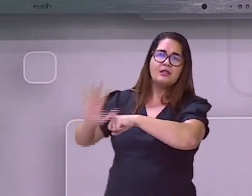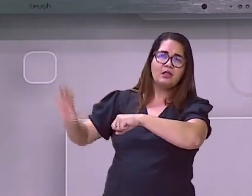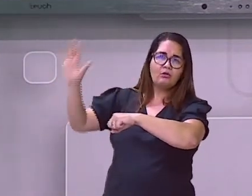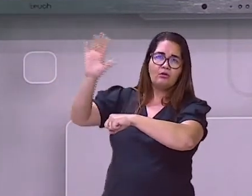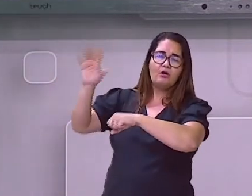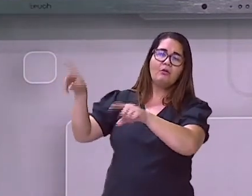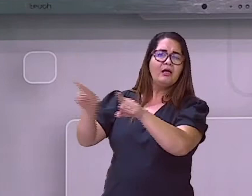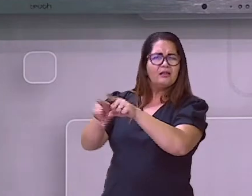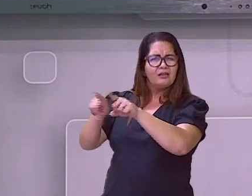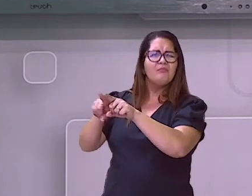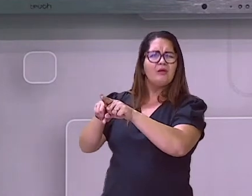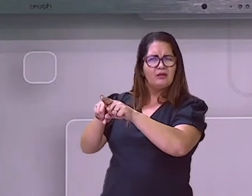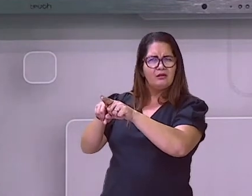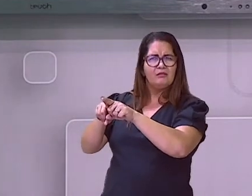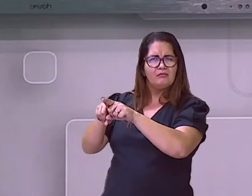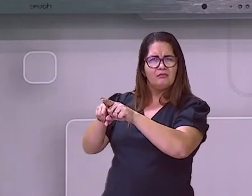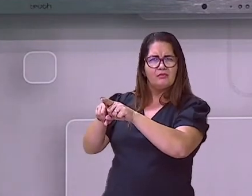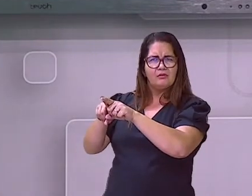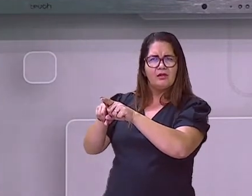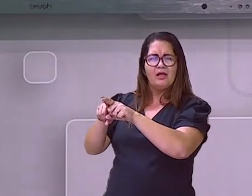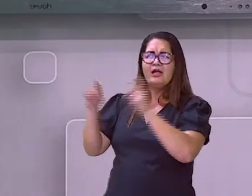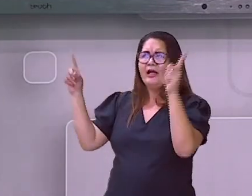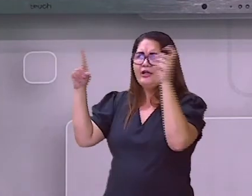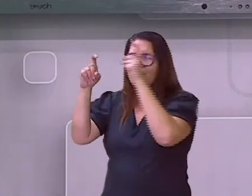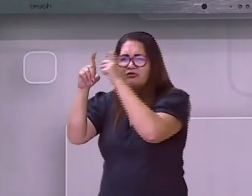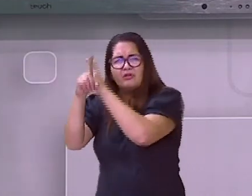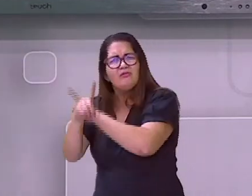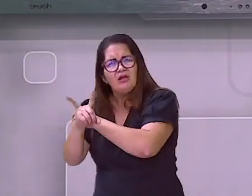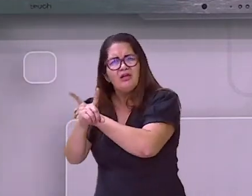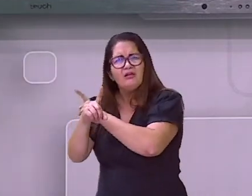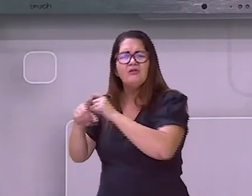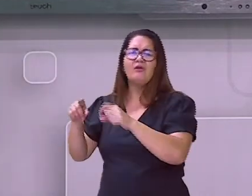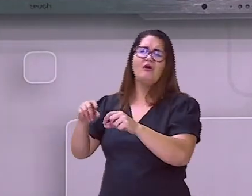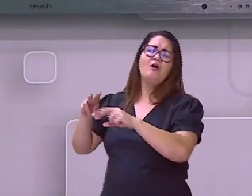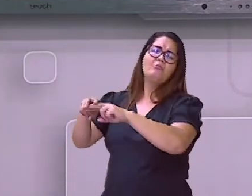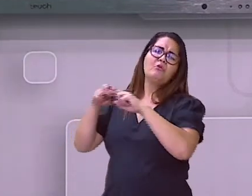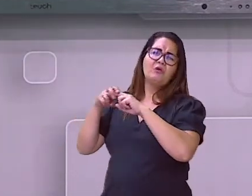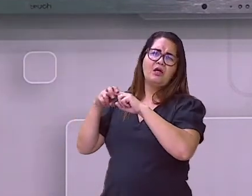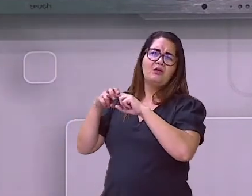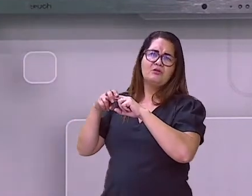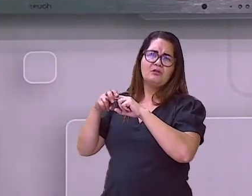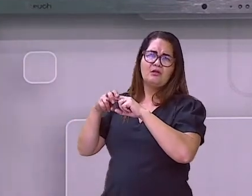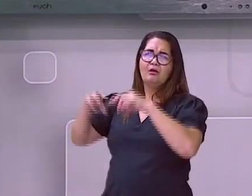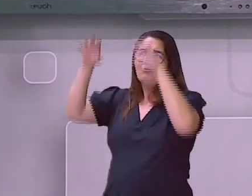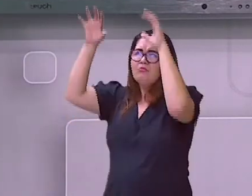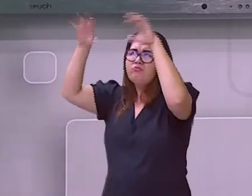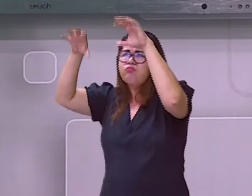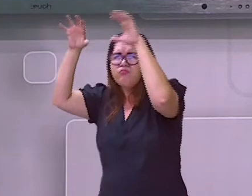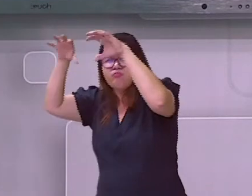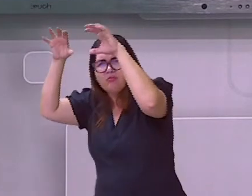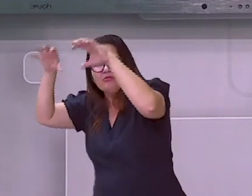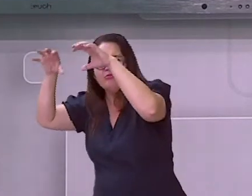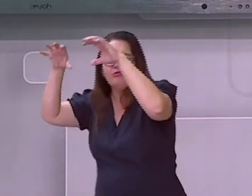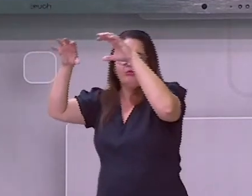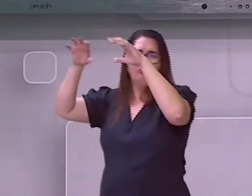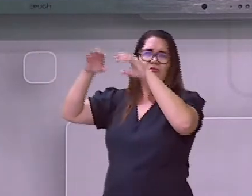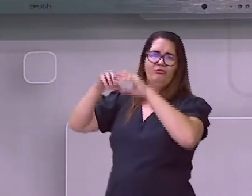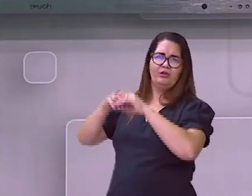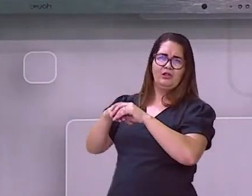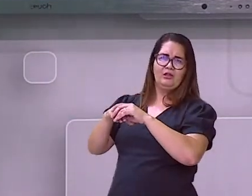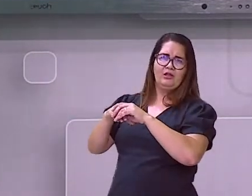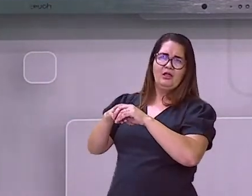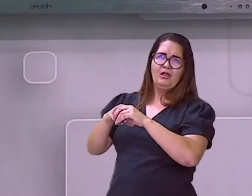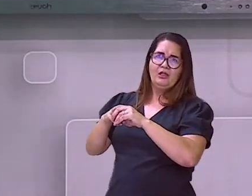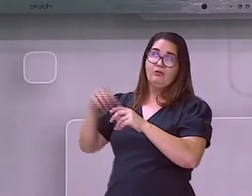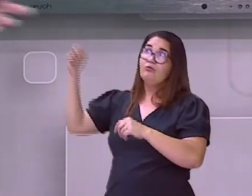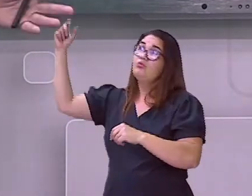a dependência do sol, da chuva, do clima é total. Você plantou,